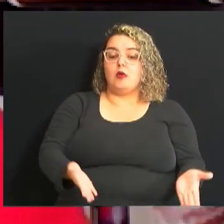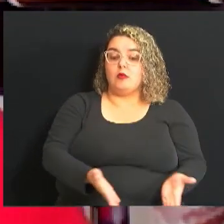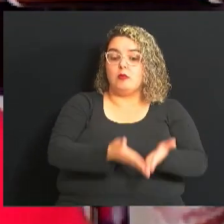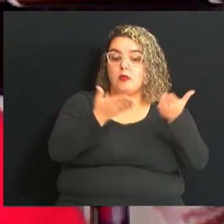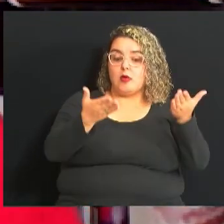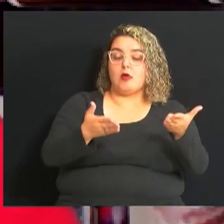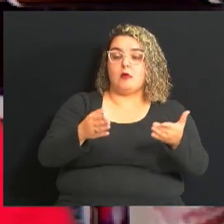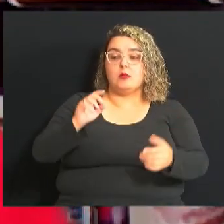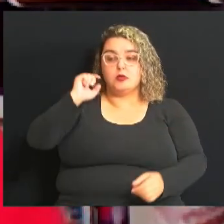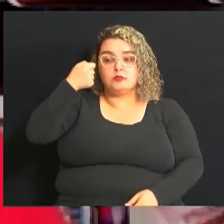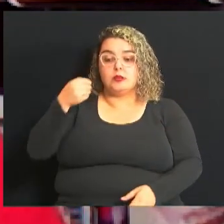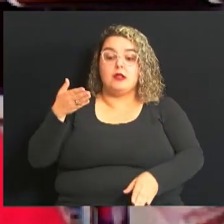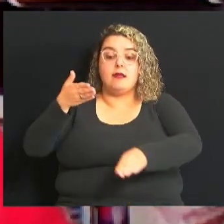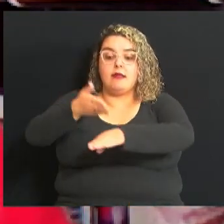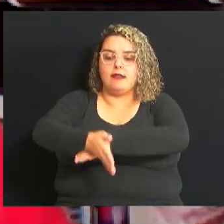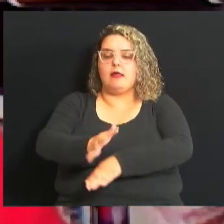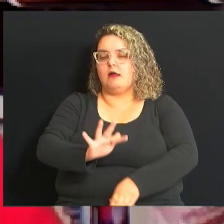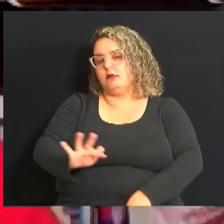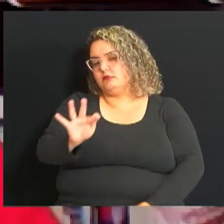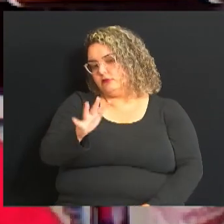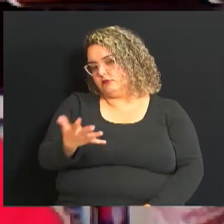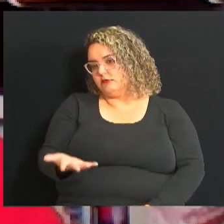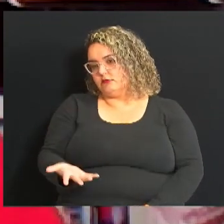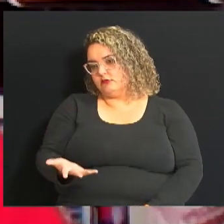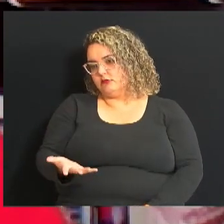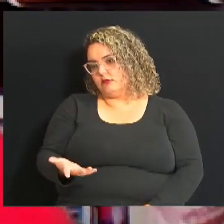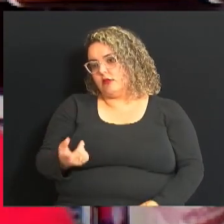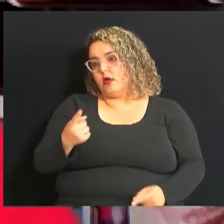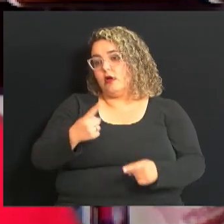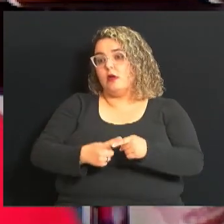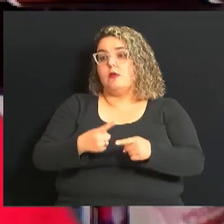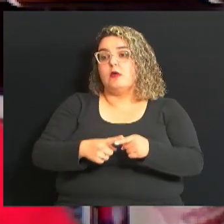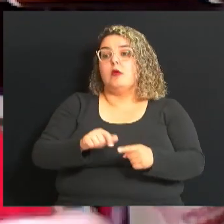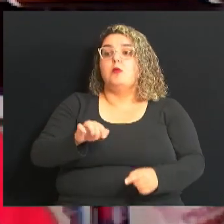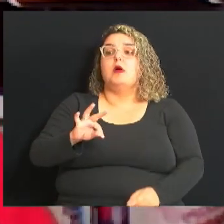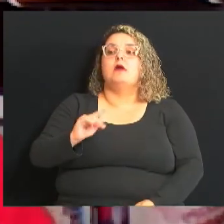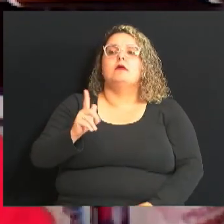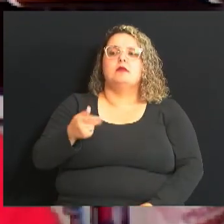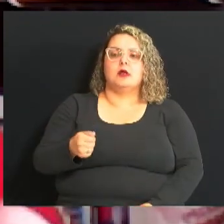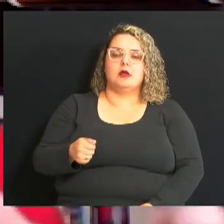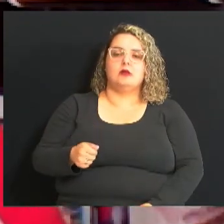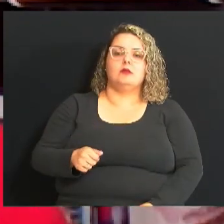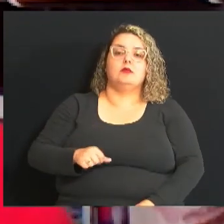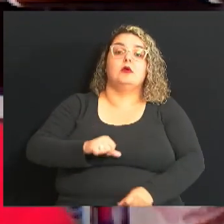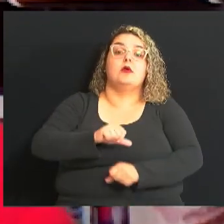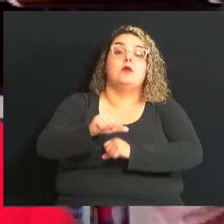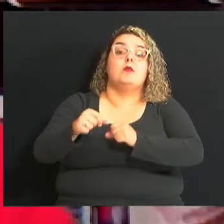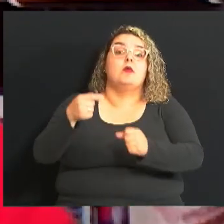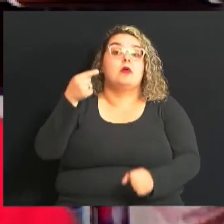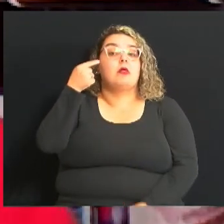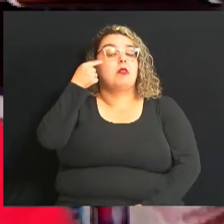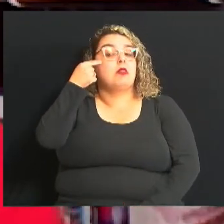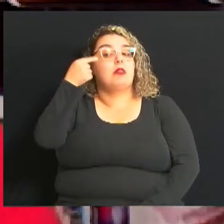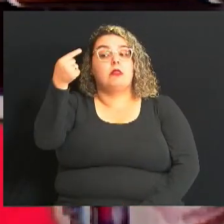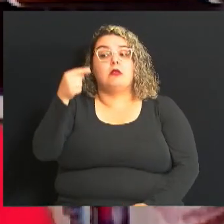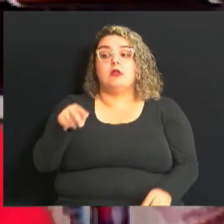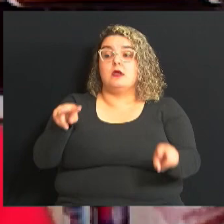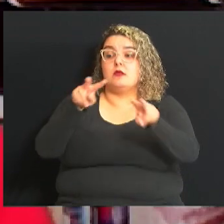nas universidades. Por que isso é um atalho? Porque isso muda concepções, visões